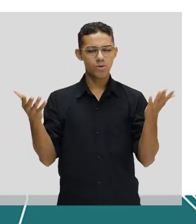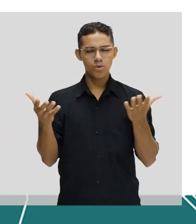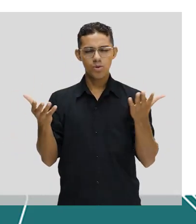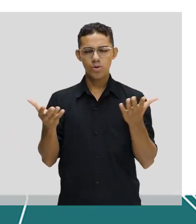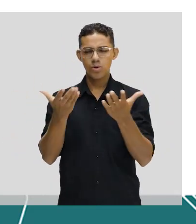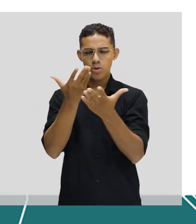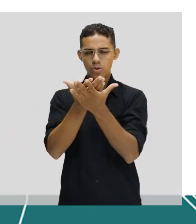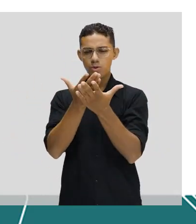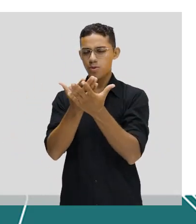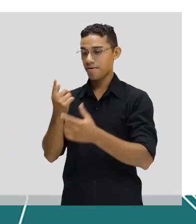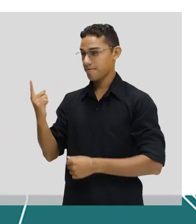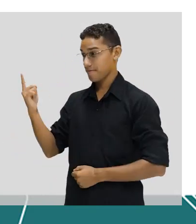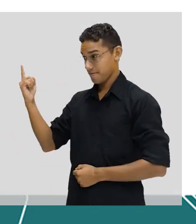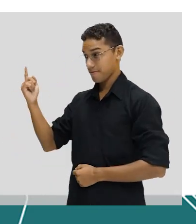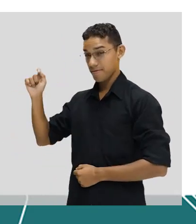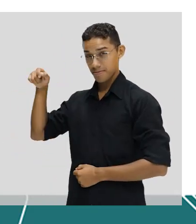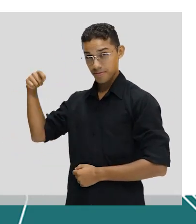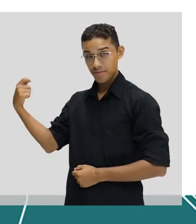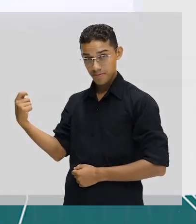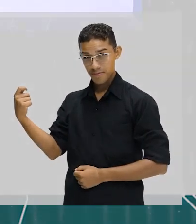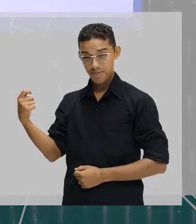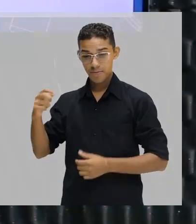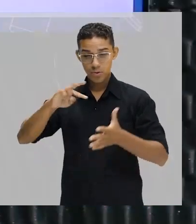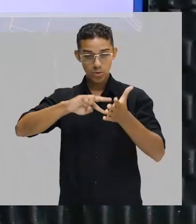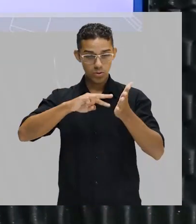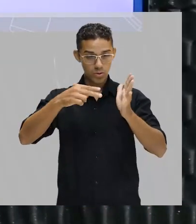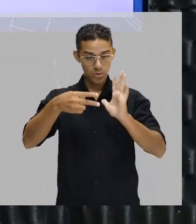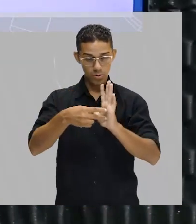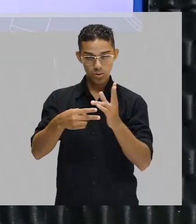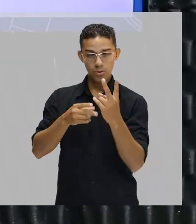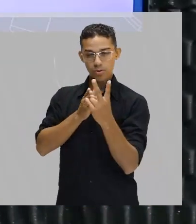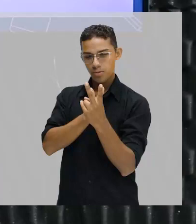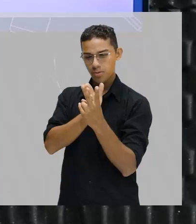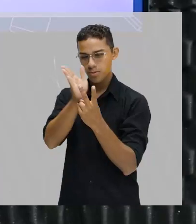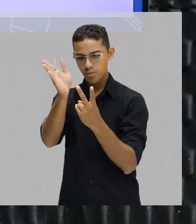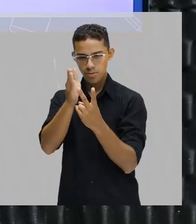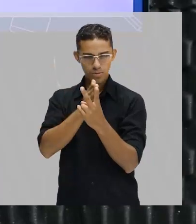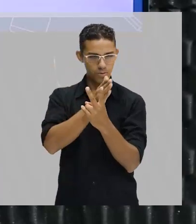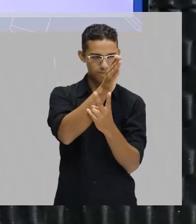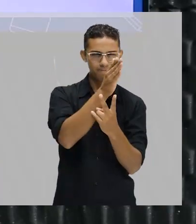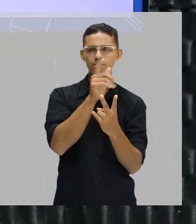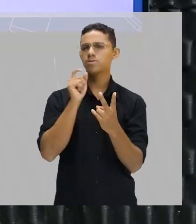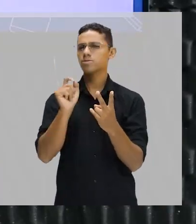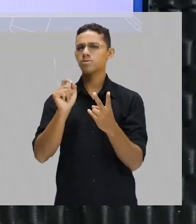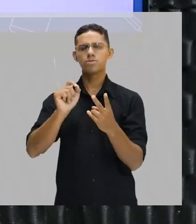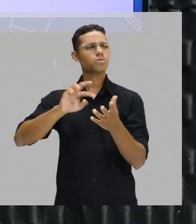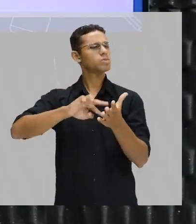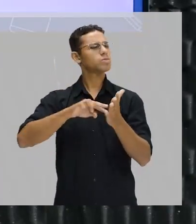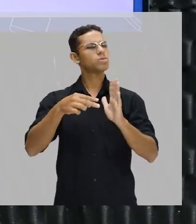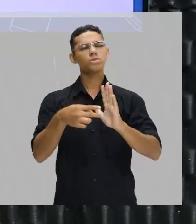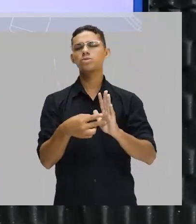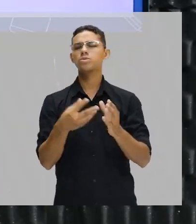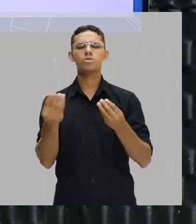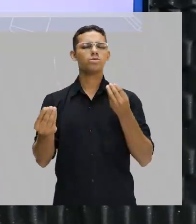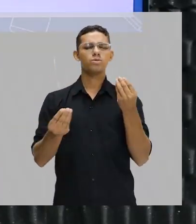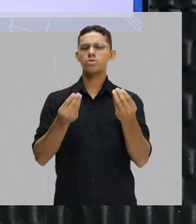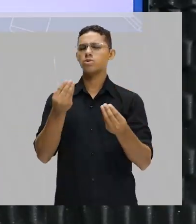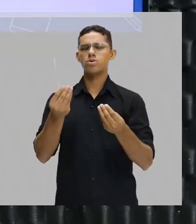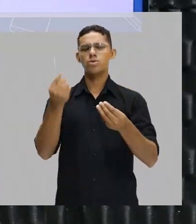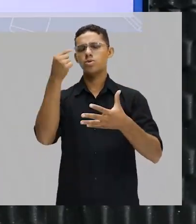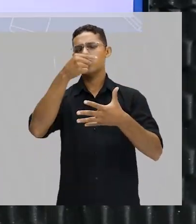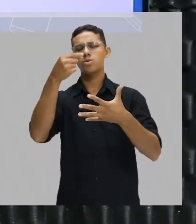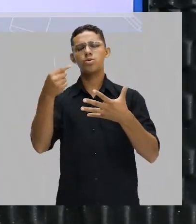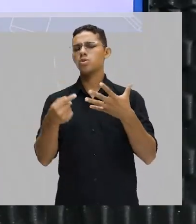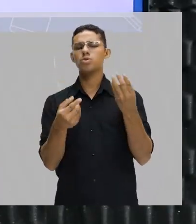A ambiguidade e os seus efeitos de sentido. Vamos ver também quais são as ocorrências da ambiguidade e de